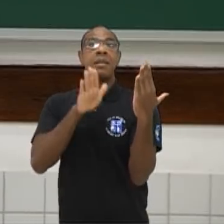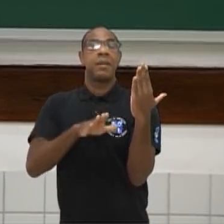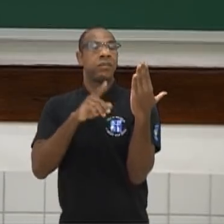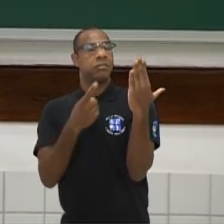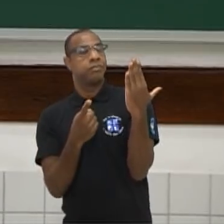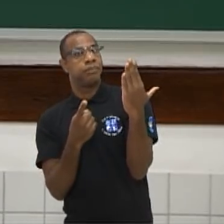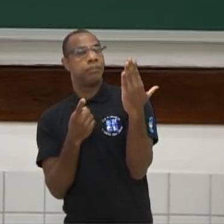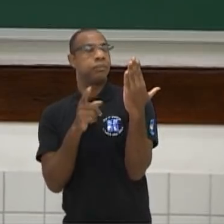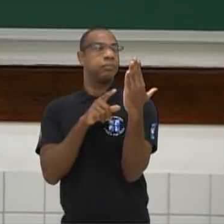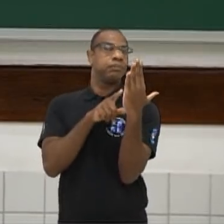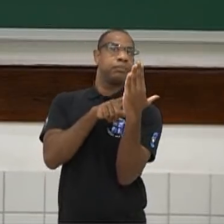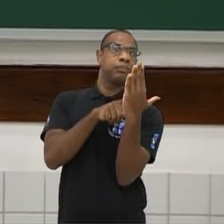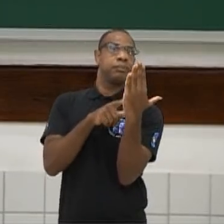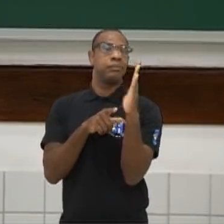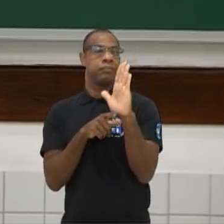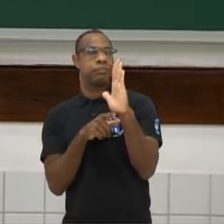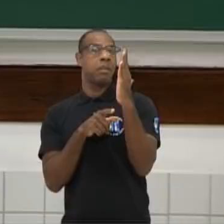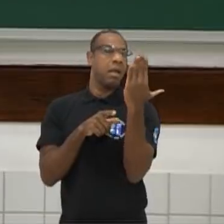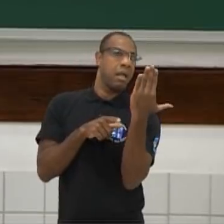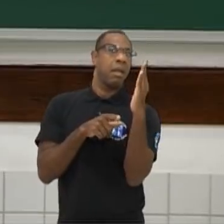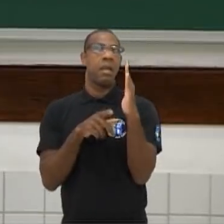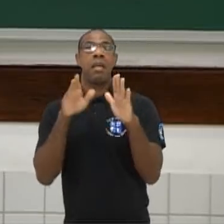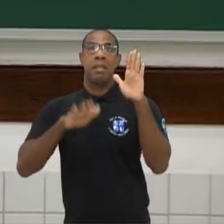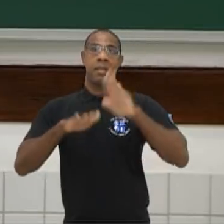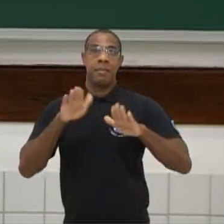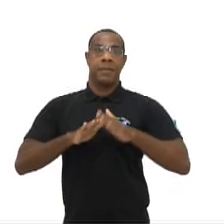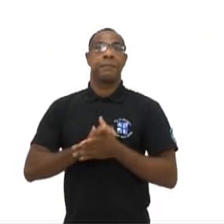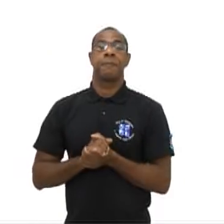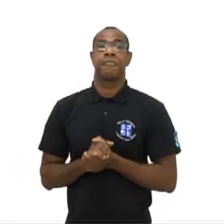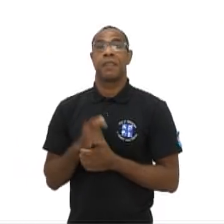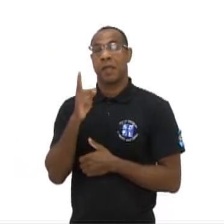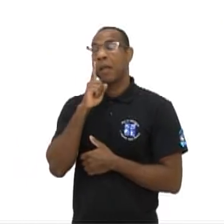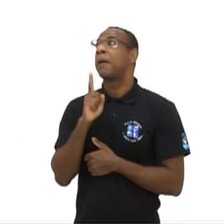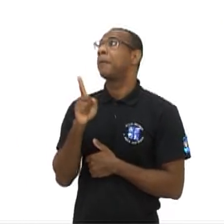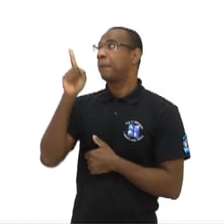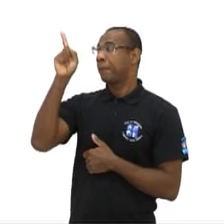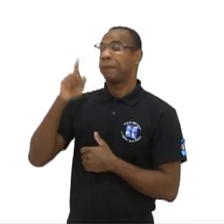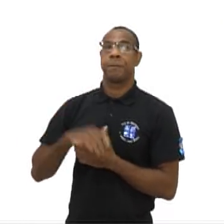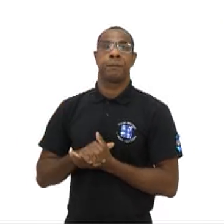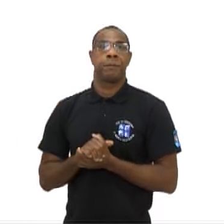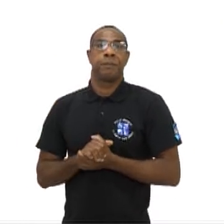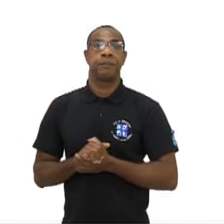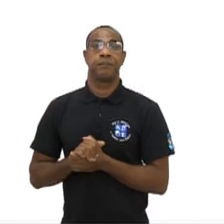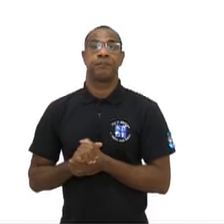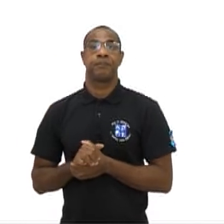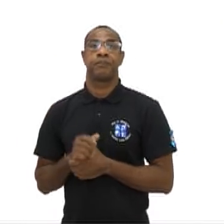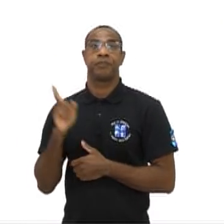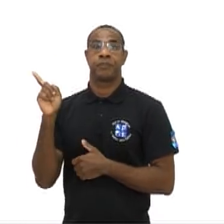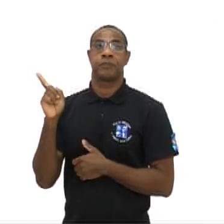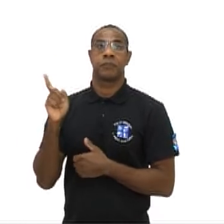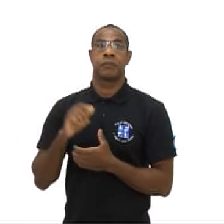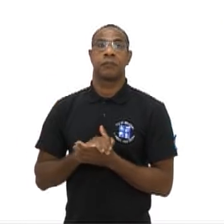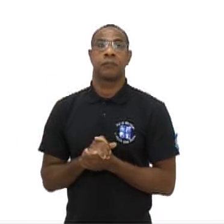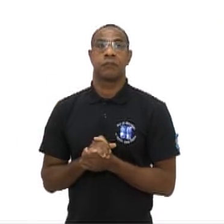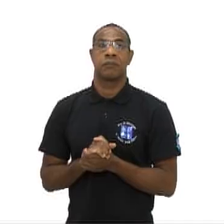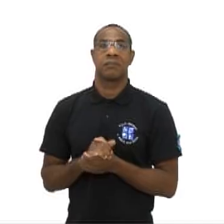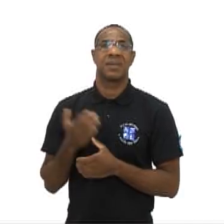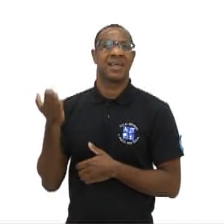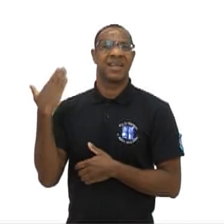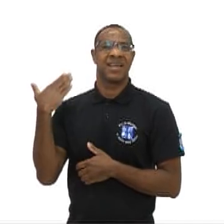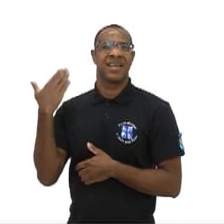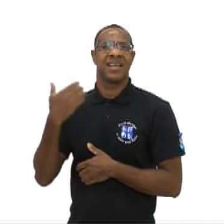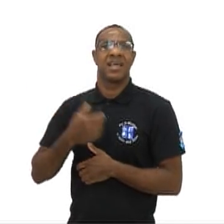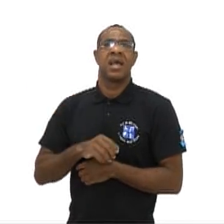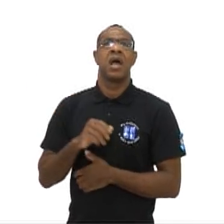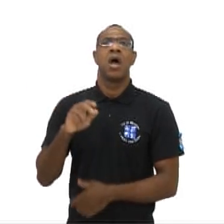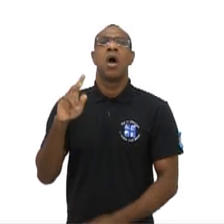ter, certo? Me acompanhem na tela. Então, aqui, ó, o que temos com essa ideia? Dos primeiros hologramas que